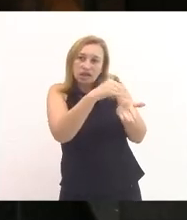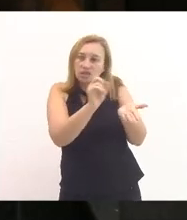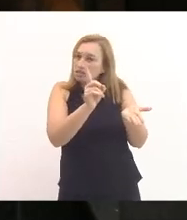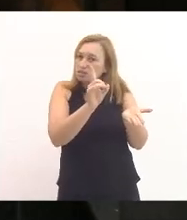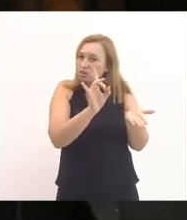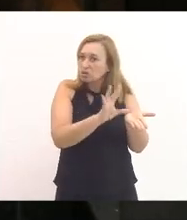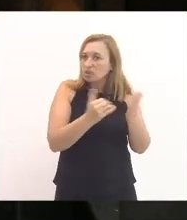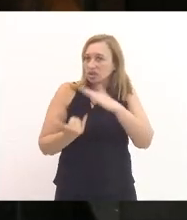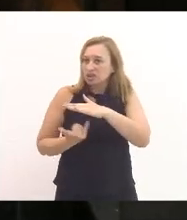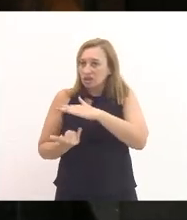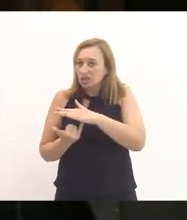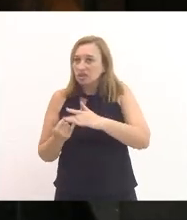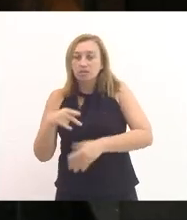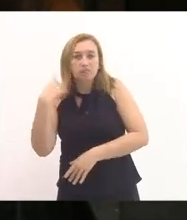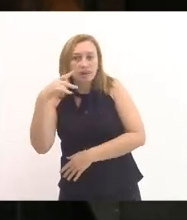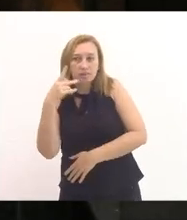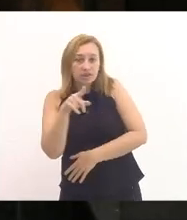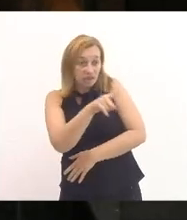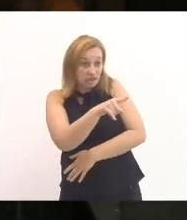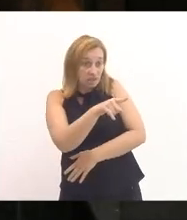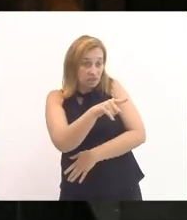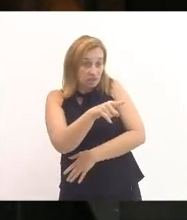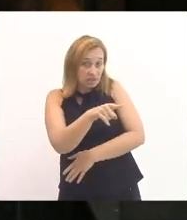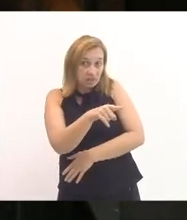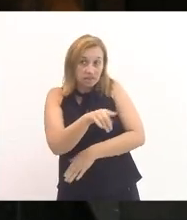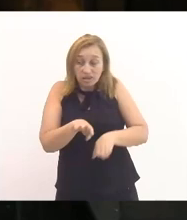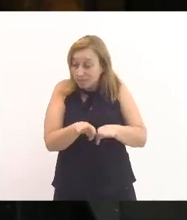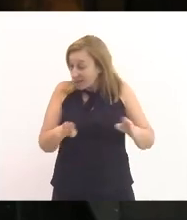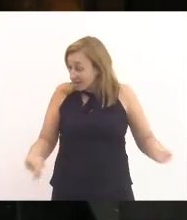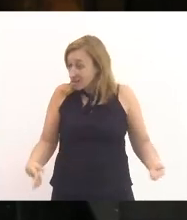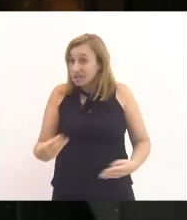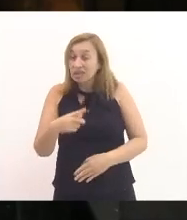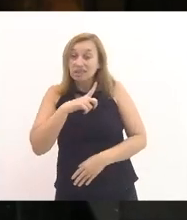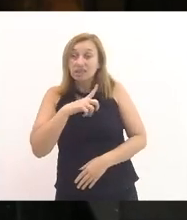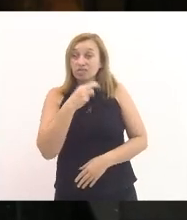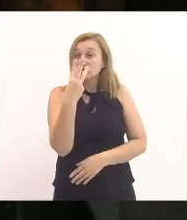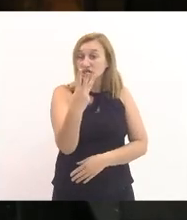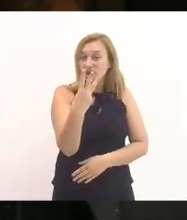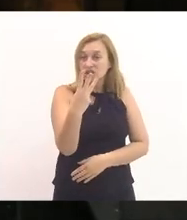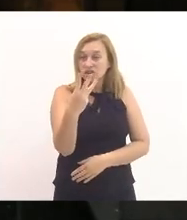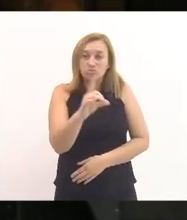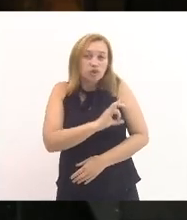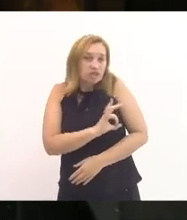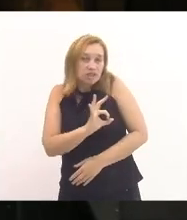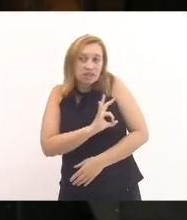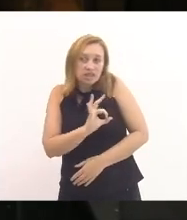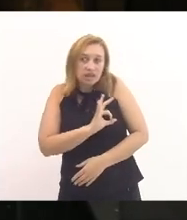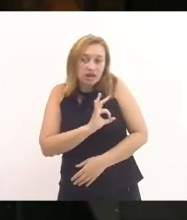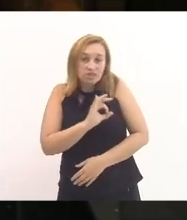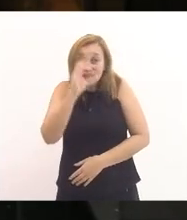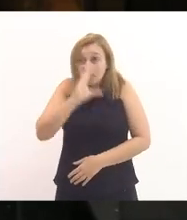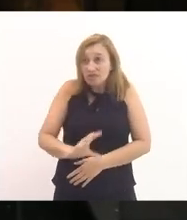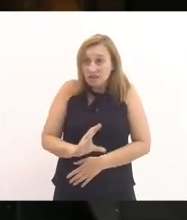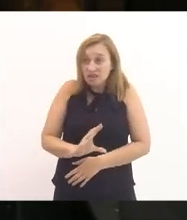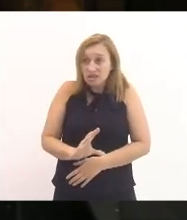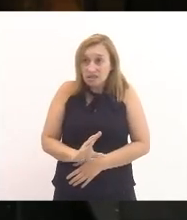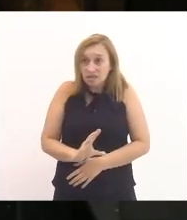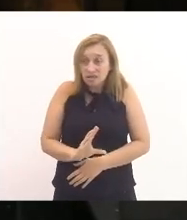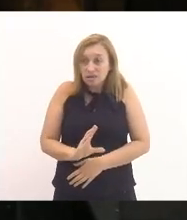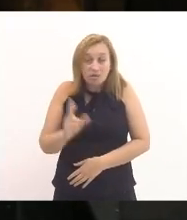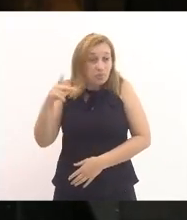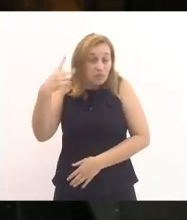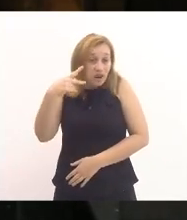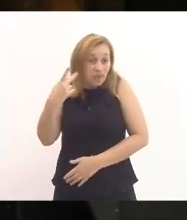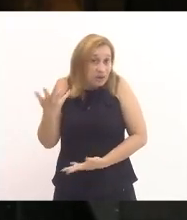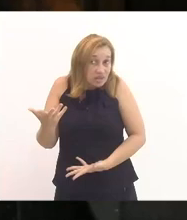não só quantidade os parlamentares que estão aqui na mesa Olha nós estamos três policiais civis três policiais civis no